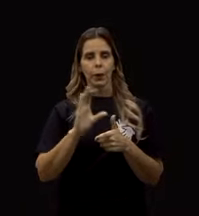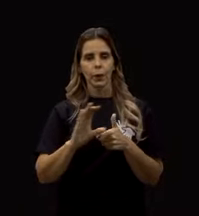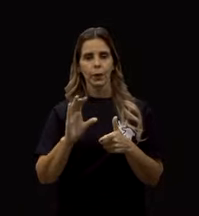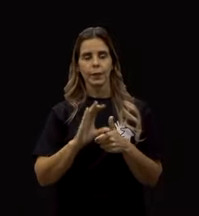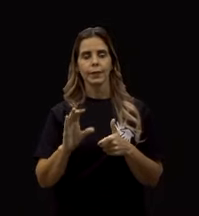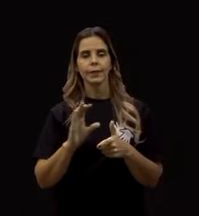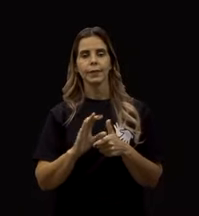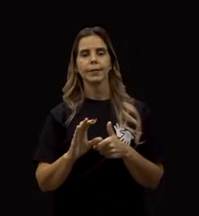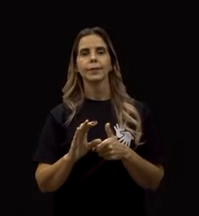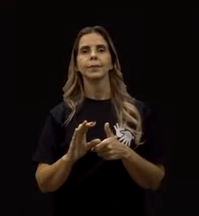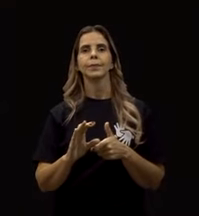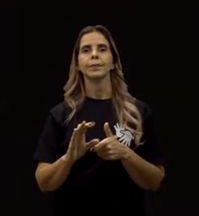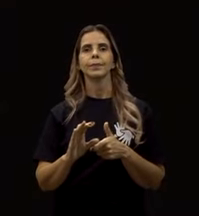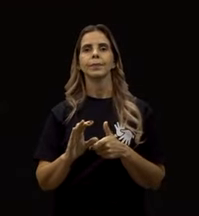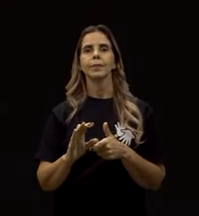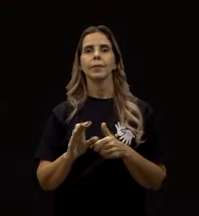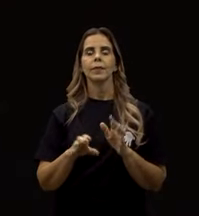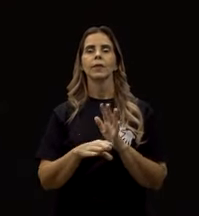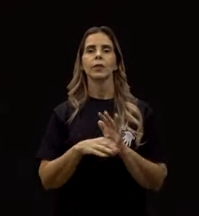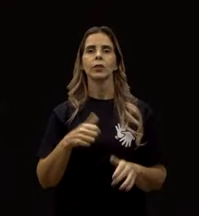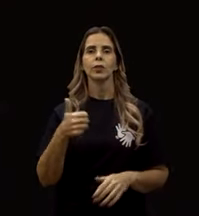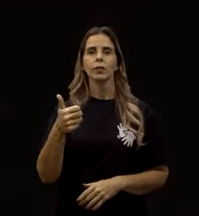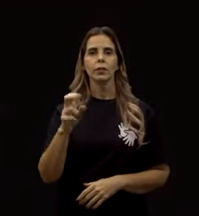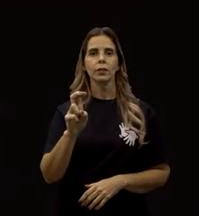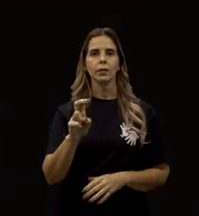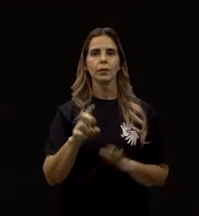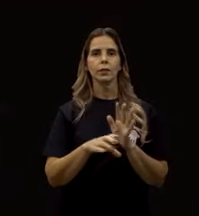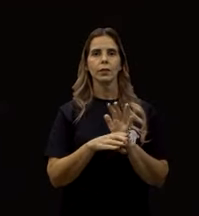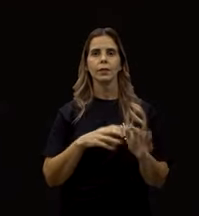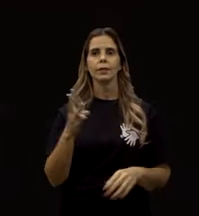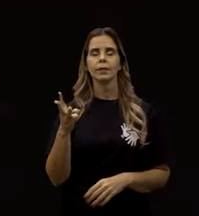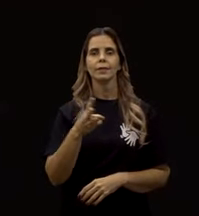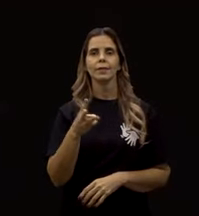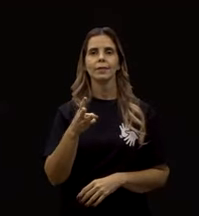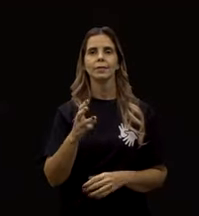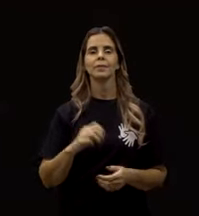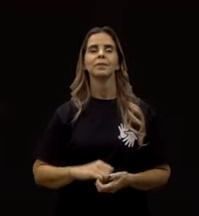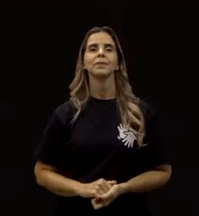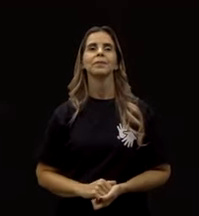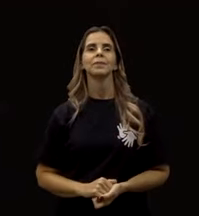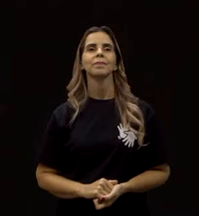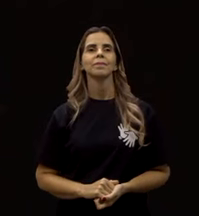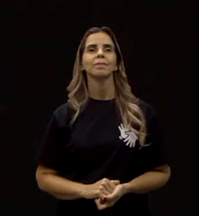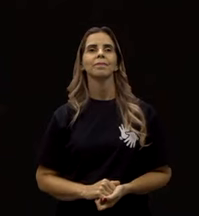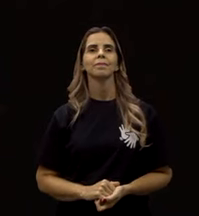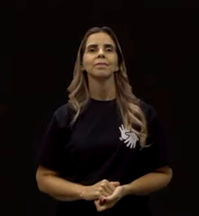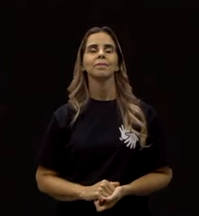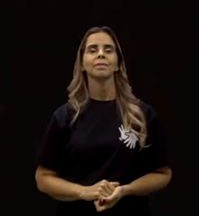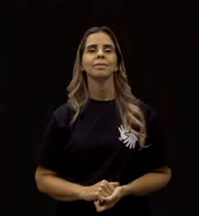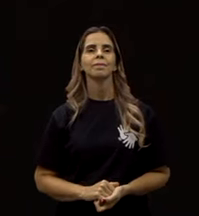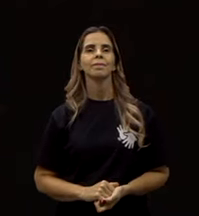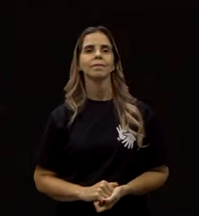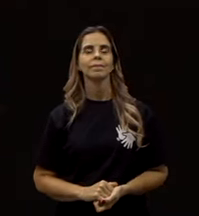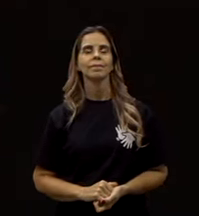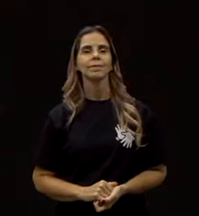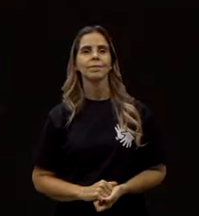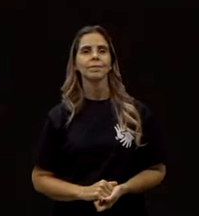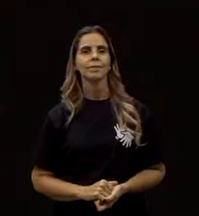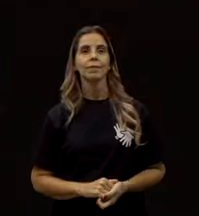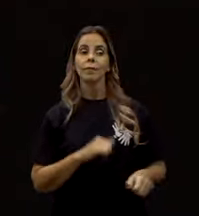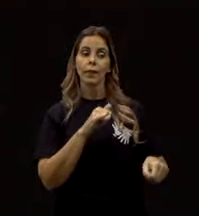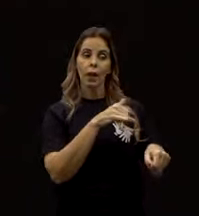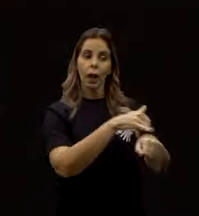33 quero ver se você vai ler não se deixe